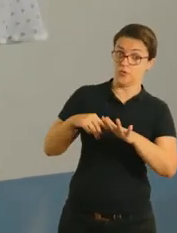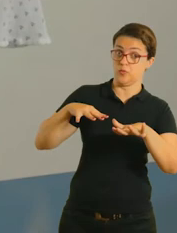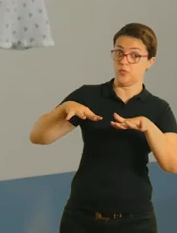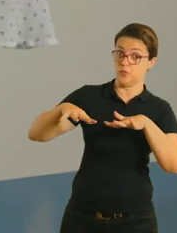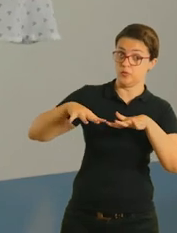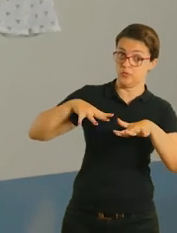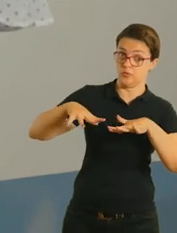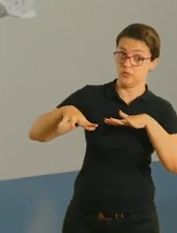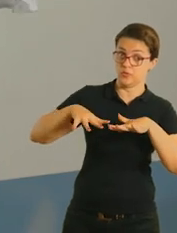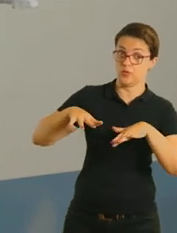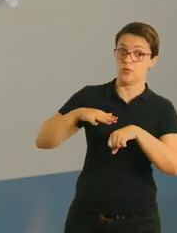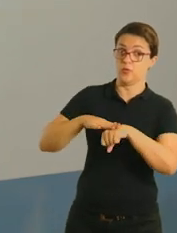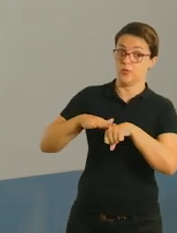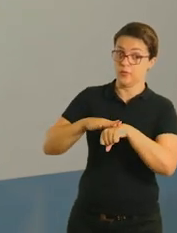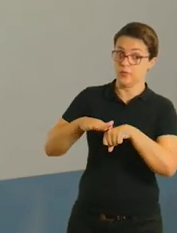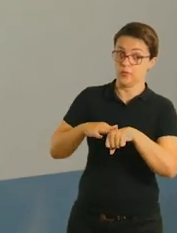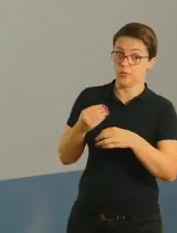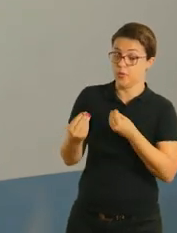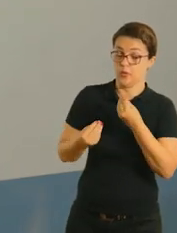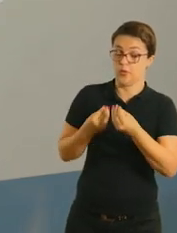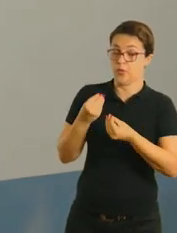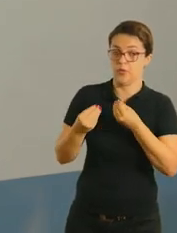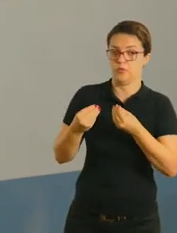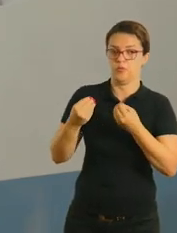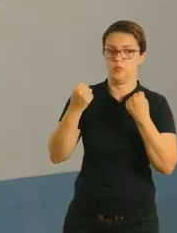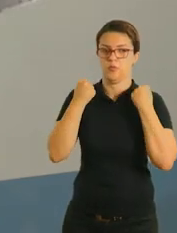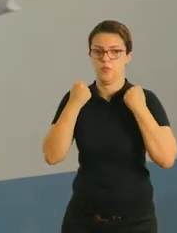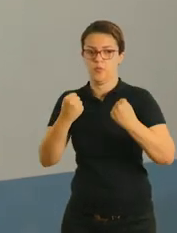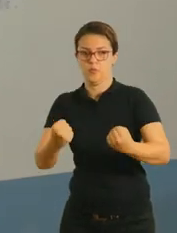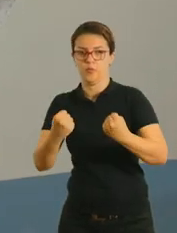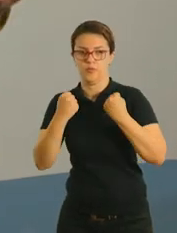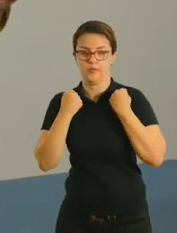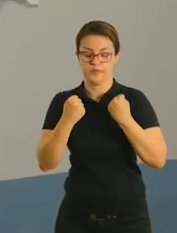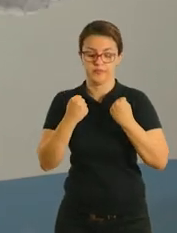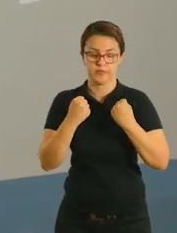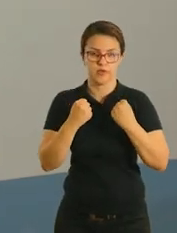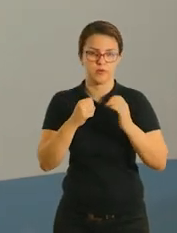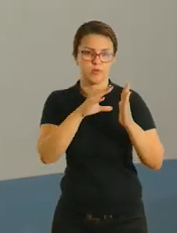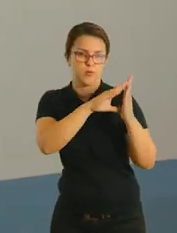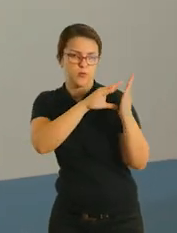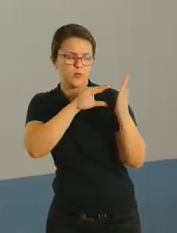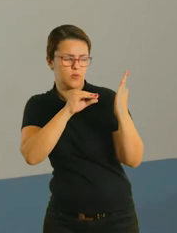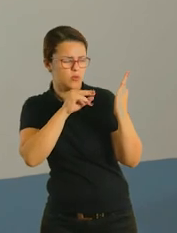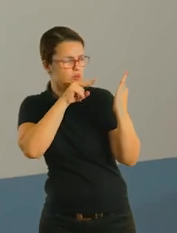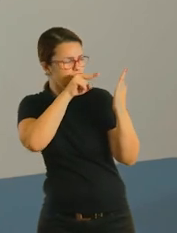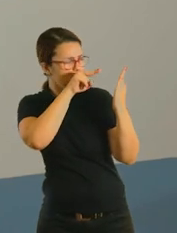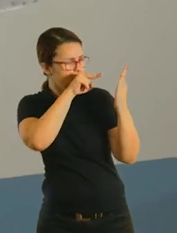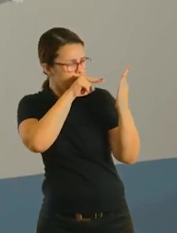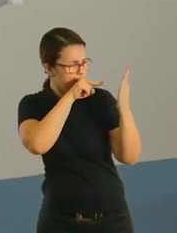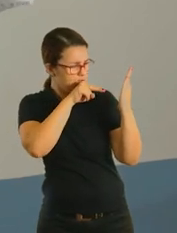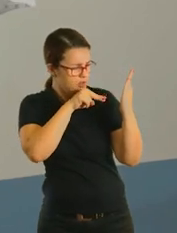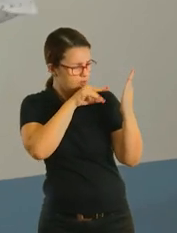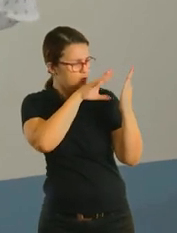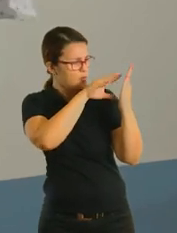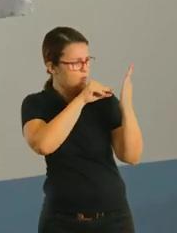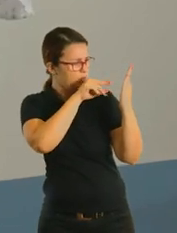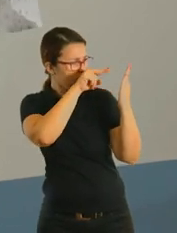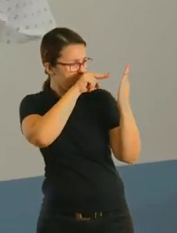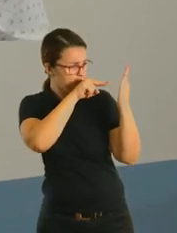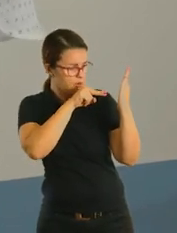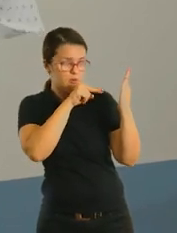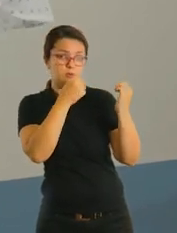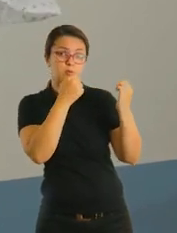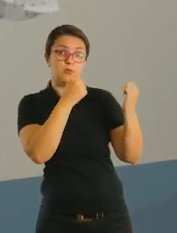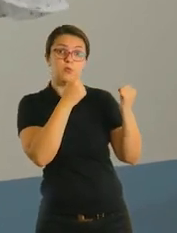dos movimentos, conversem sobre esse movimento. A criança faz esse movimento ainda olhando para o modelo.